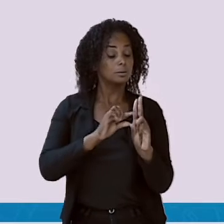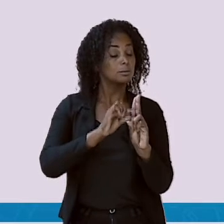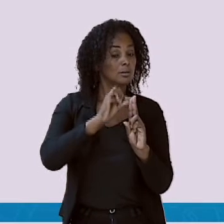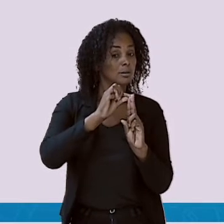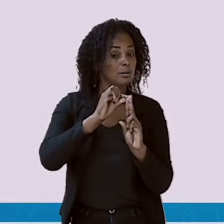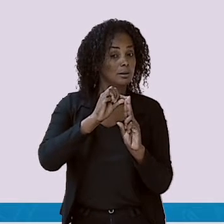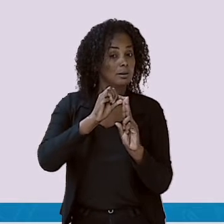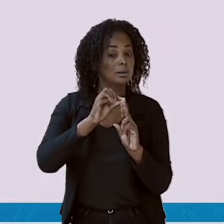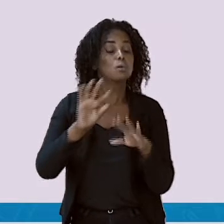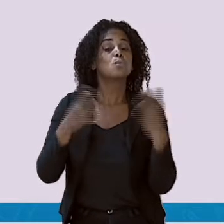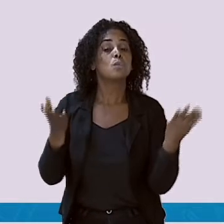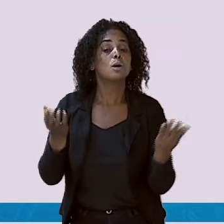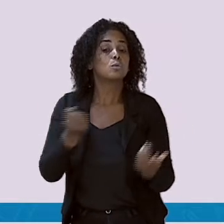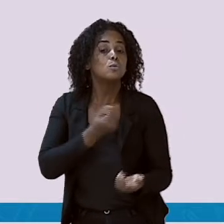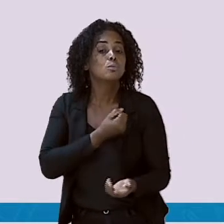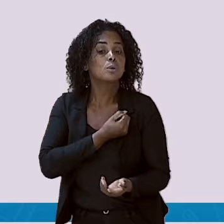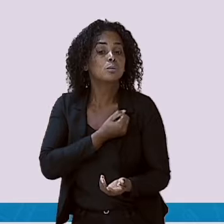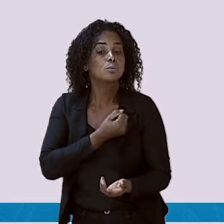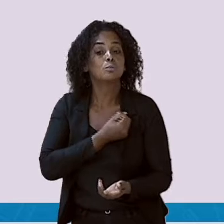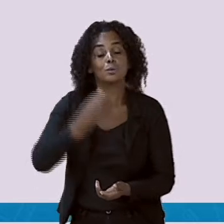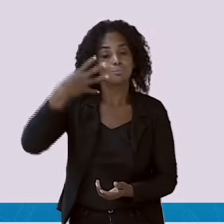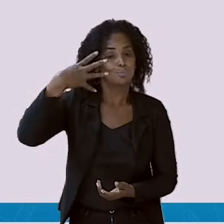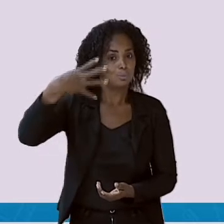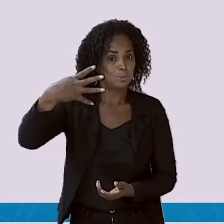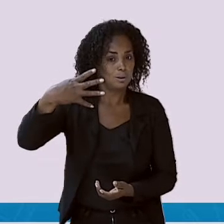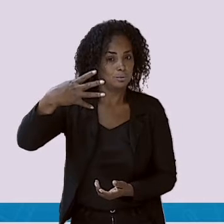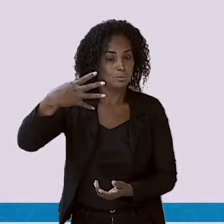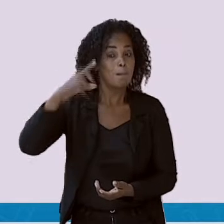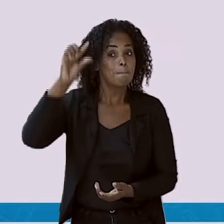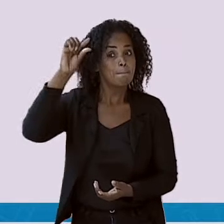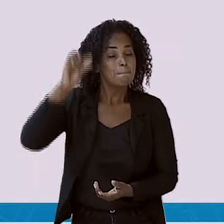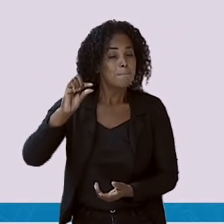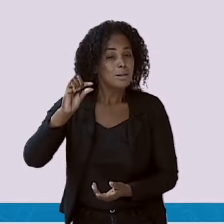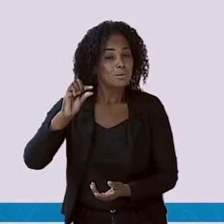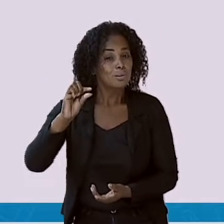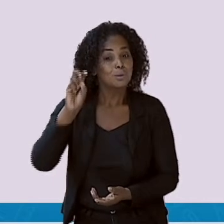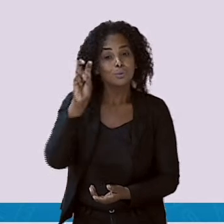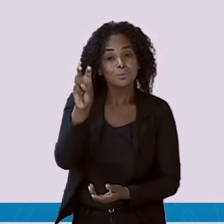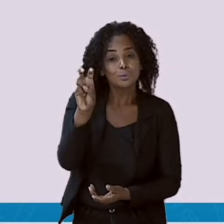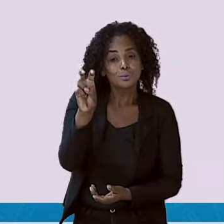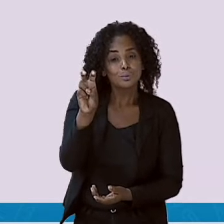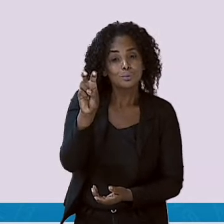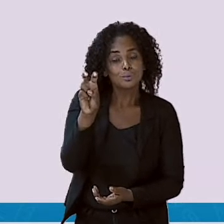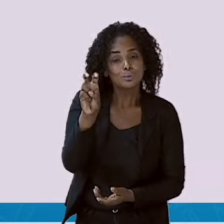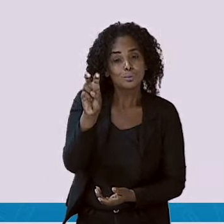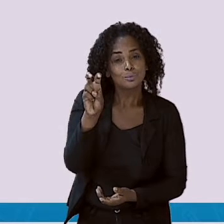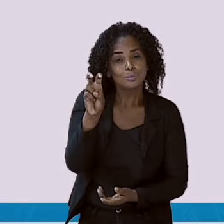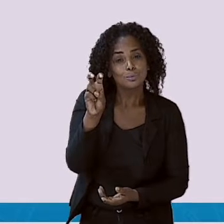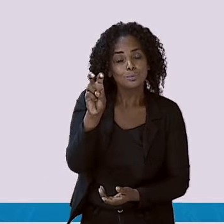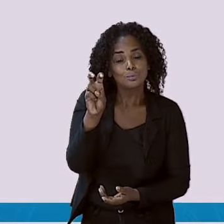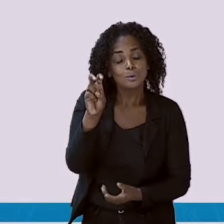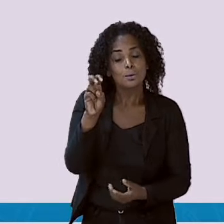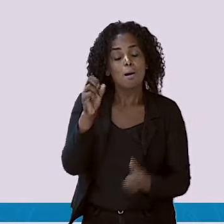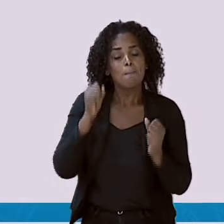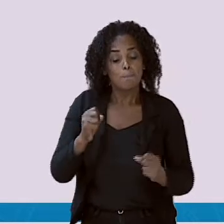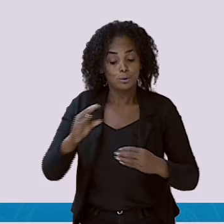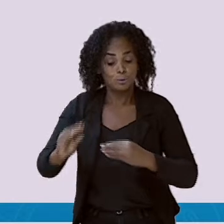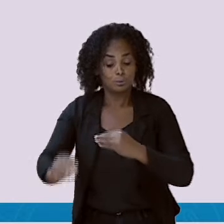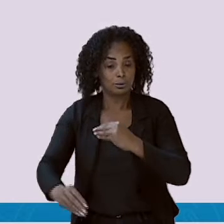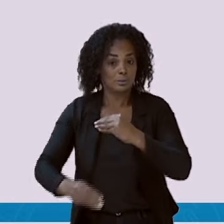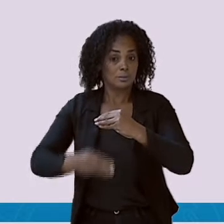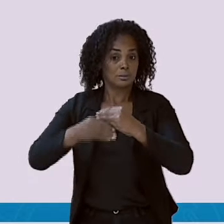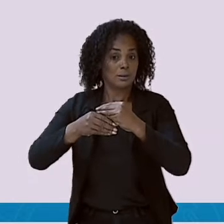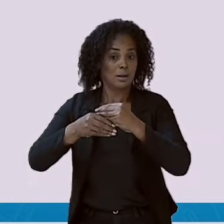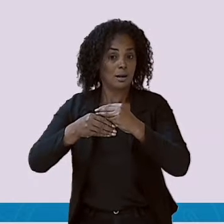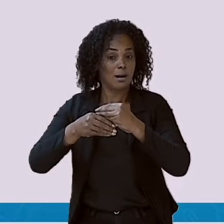número 4, ele é menor do que 5. E se ele é menor do que 5, eu arredondo para menos. Então,